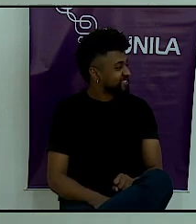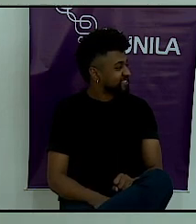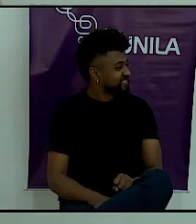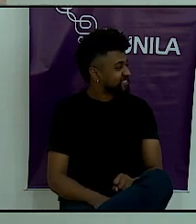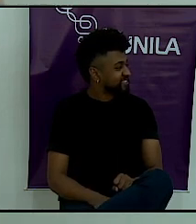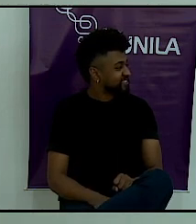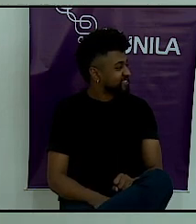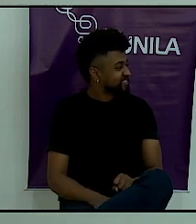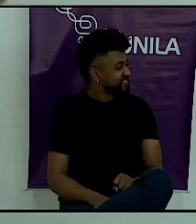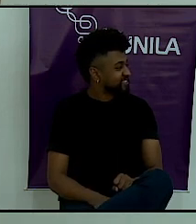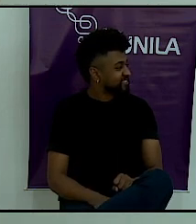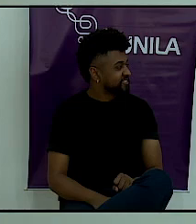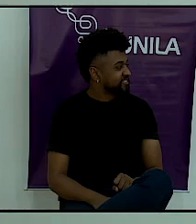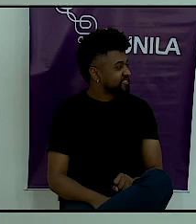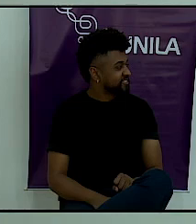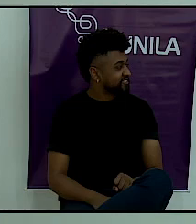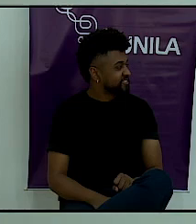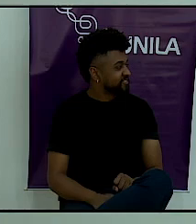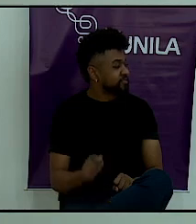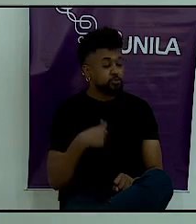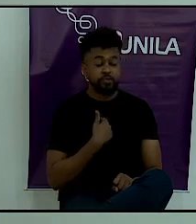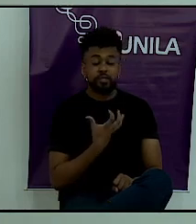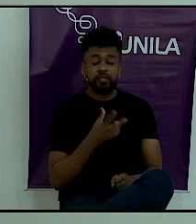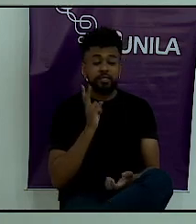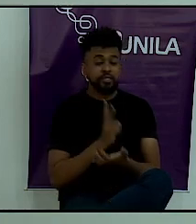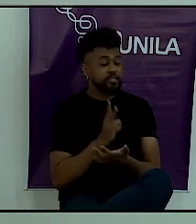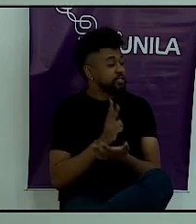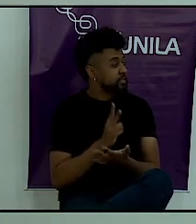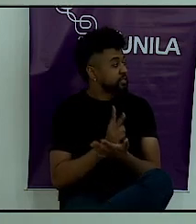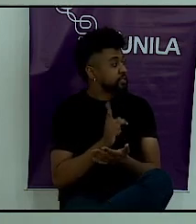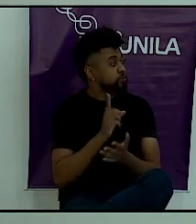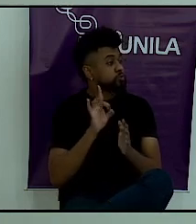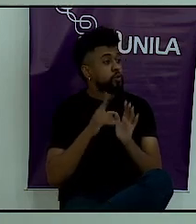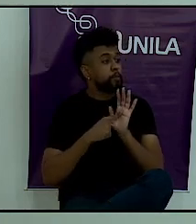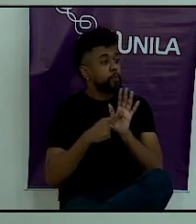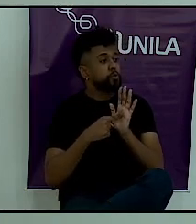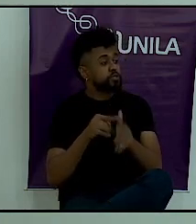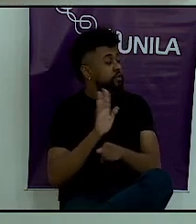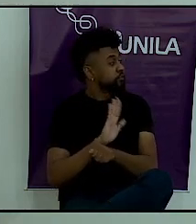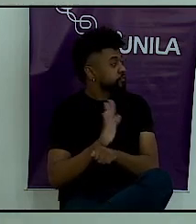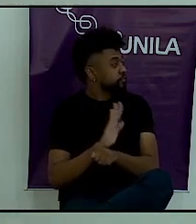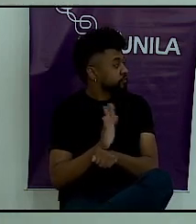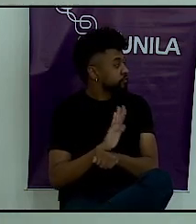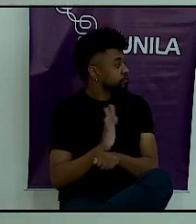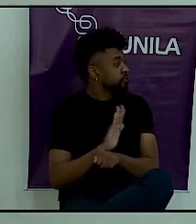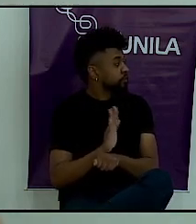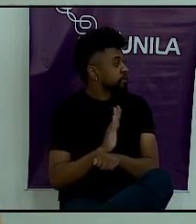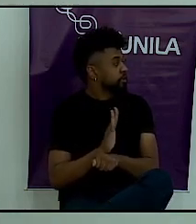Não, enfim, a gente quer sempre não só mostrar os nossos filmes